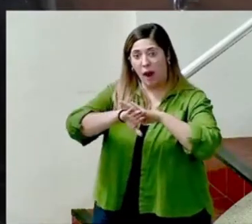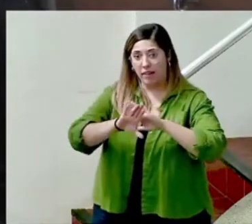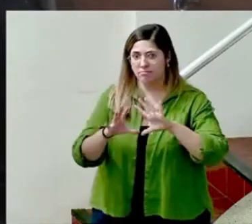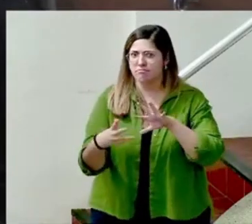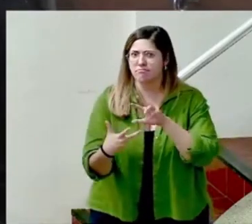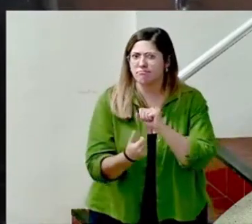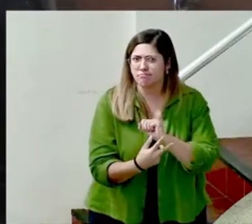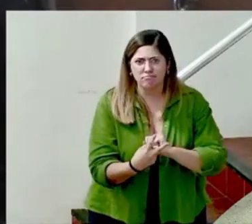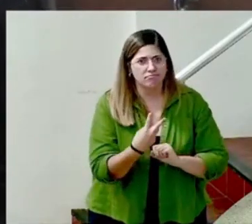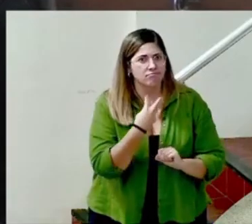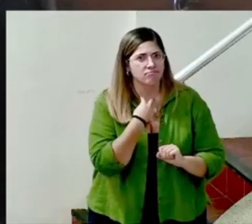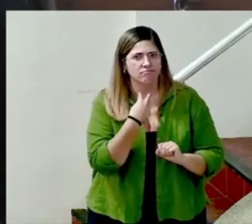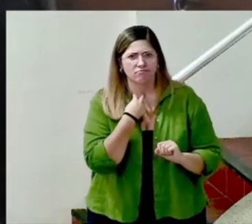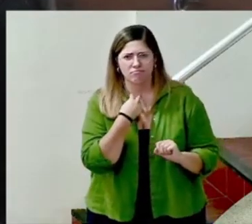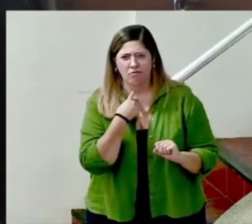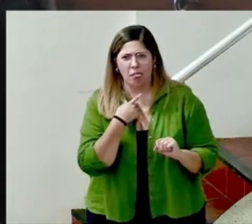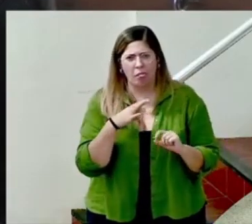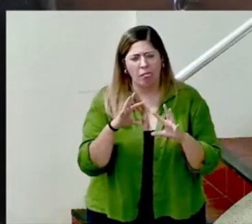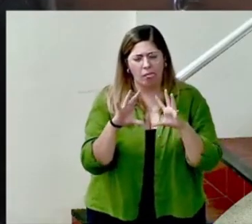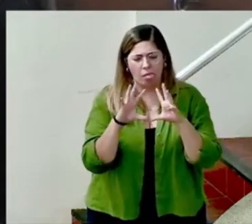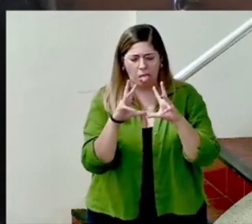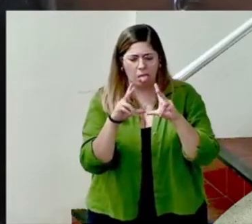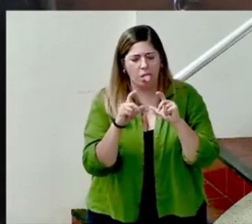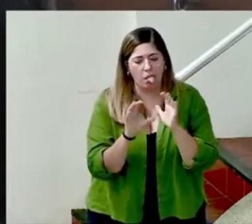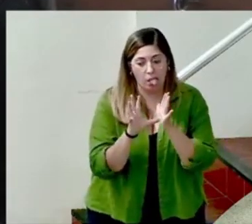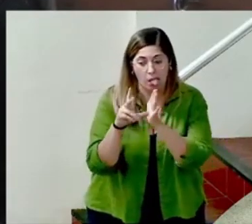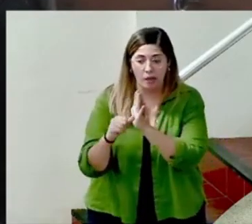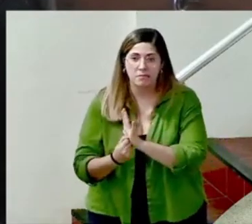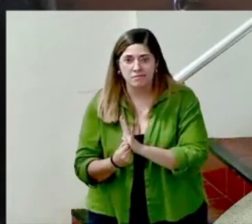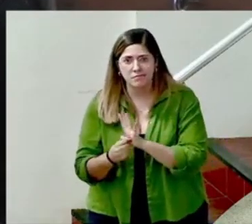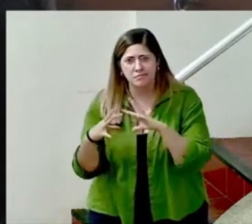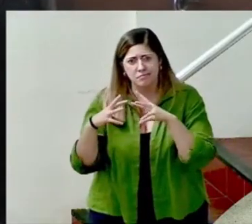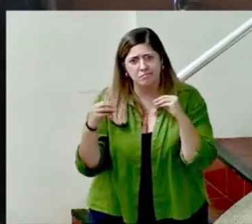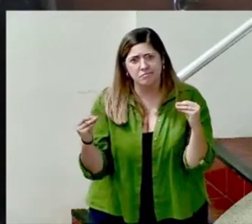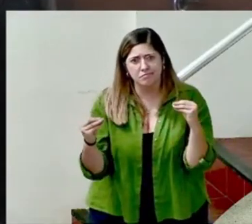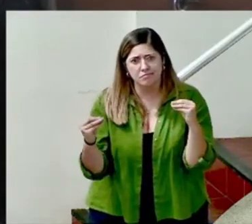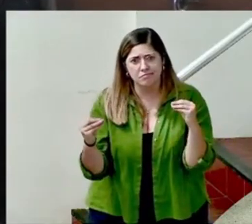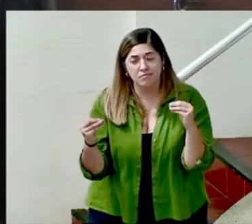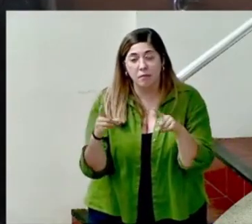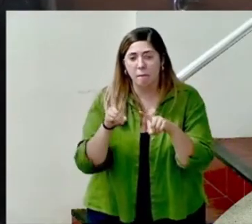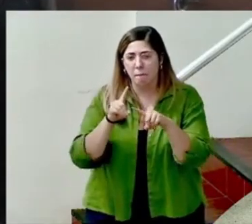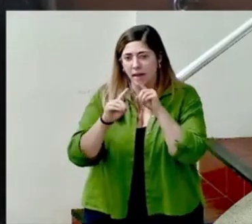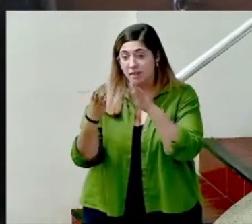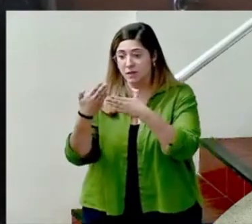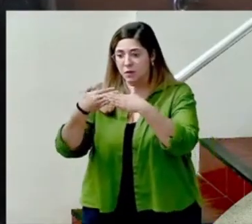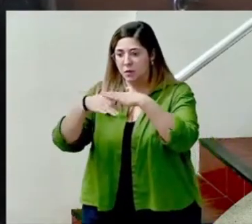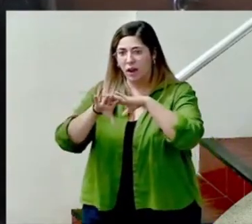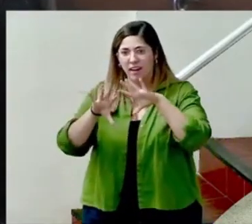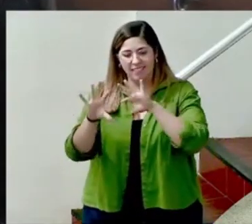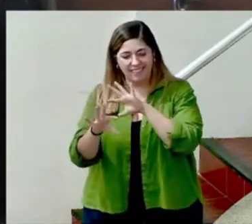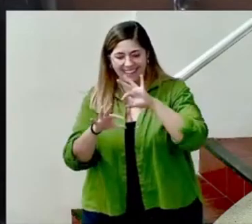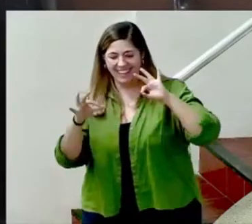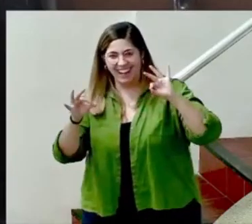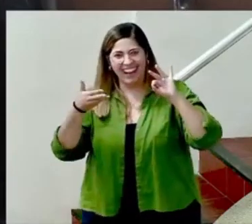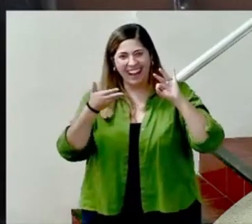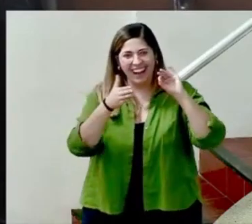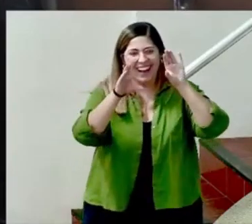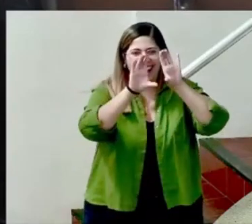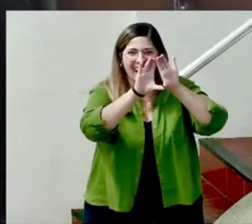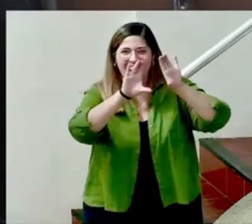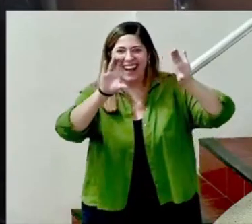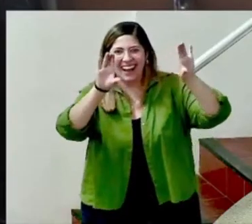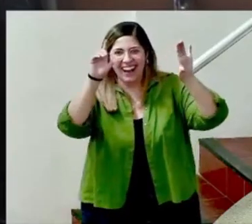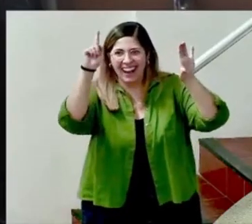terra, que a traça, a ferrugem, o ladrão rouba, mas acumulem tesouros no céu, onde nenhuma